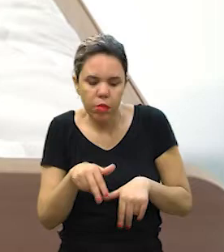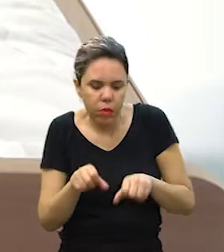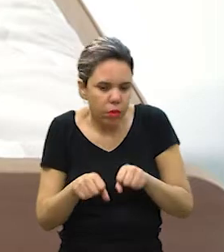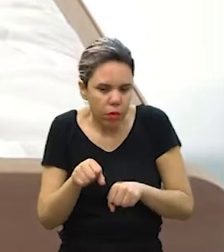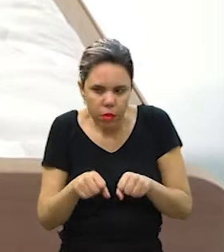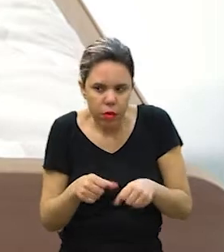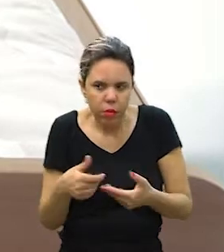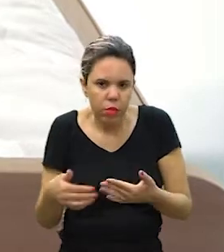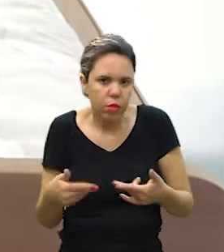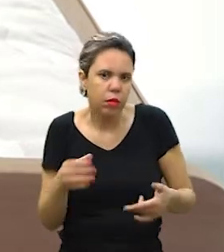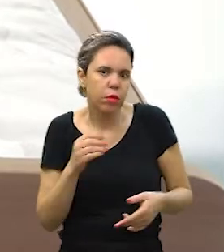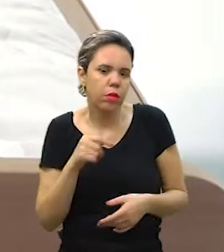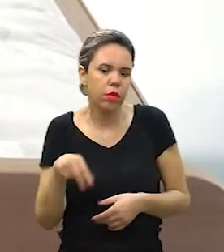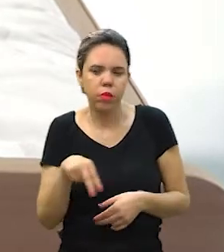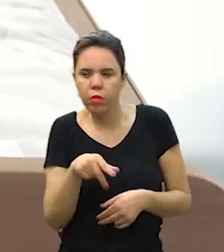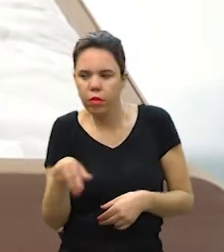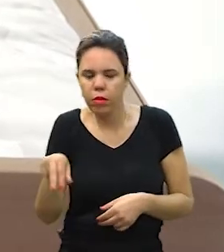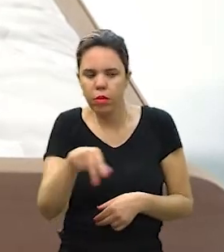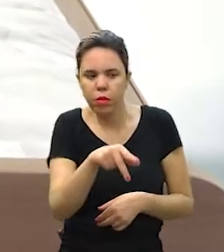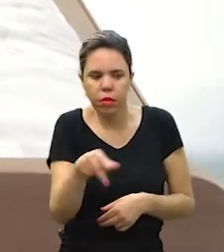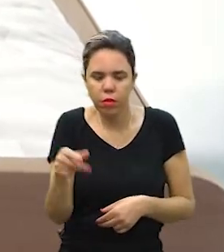e qualquer